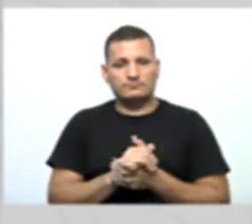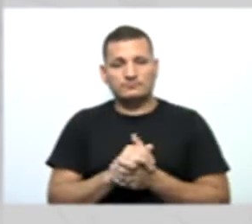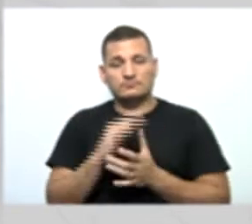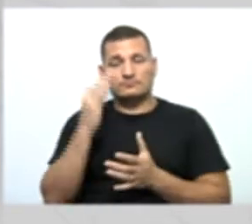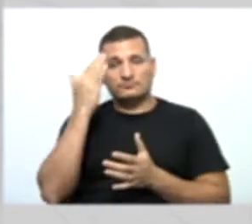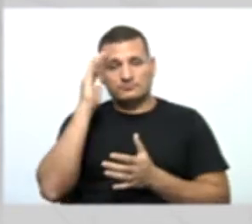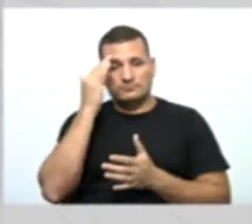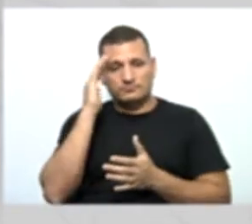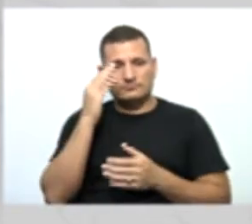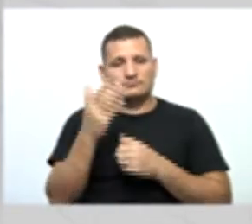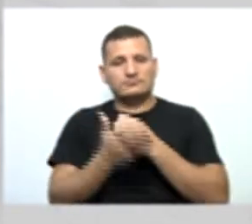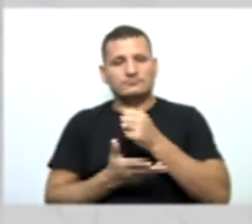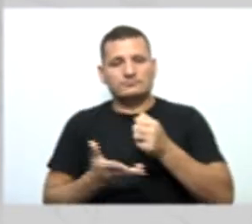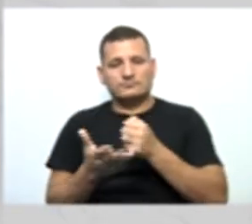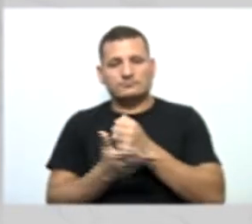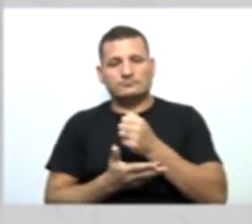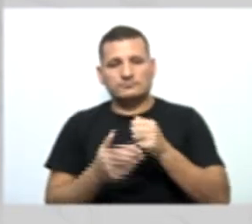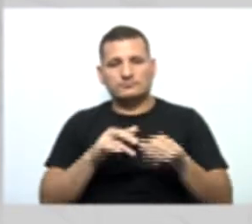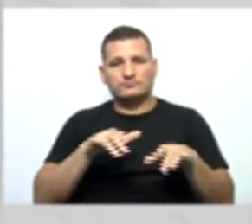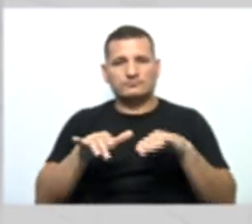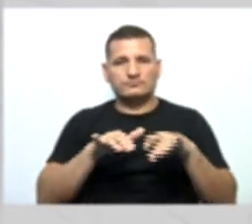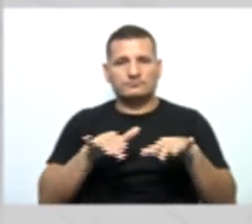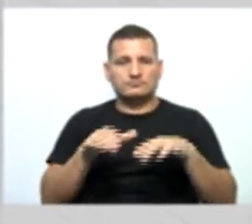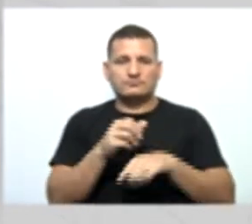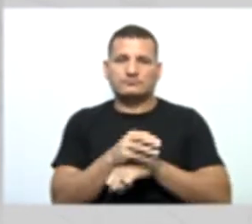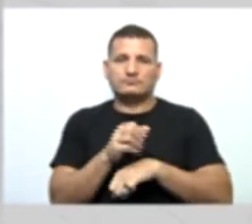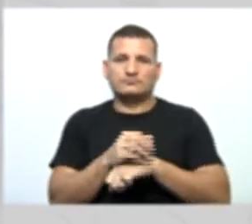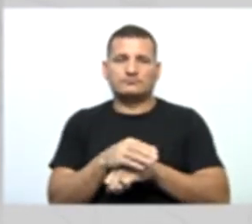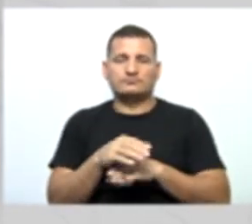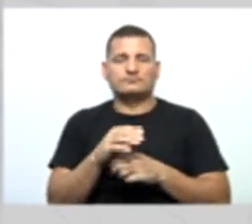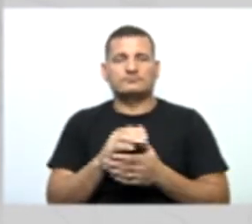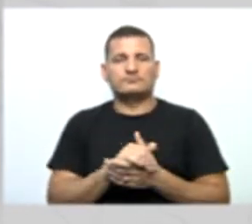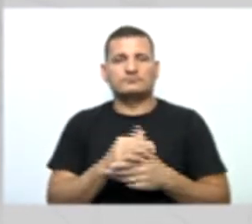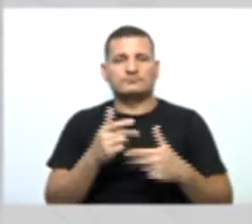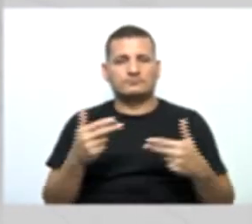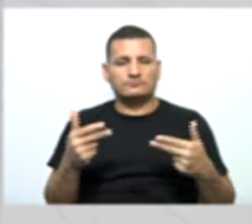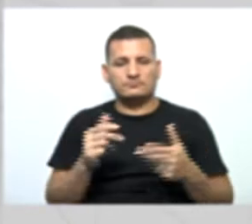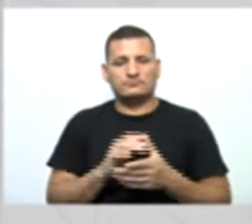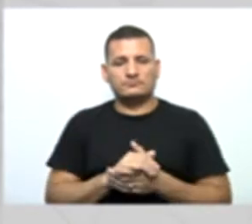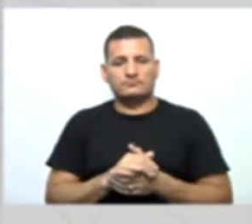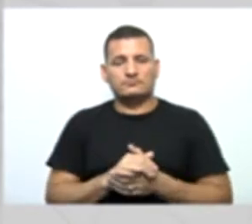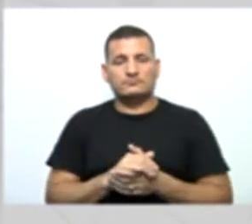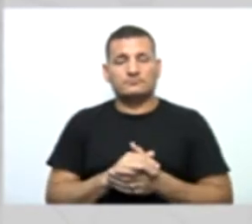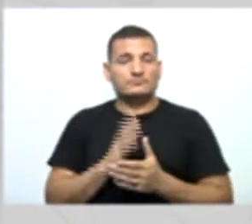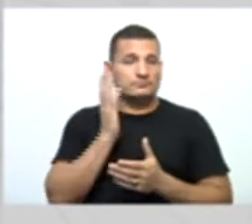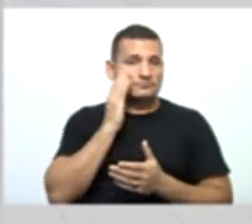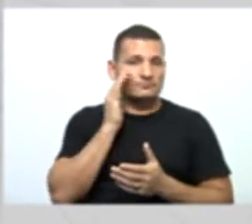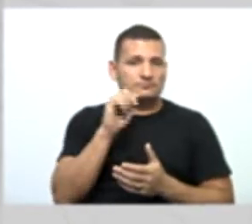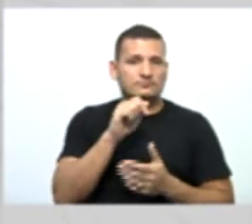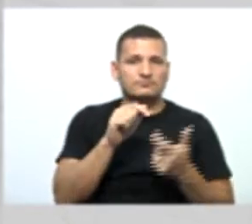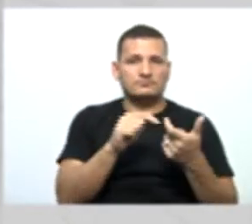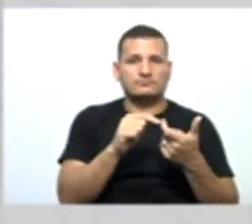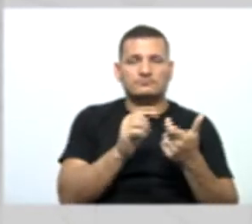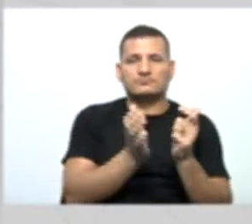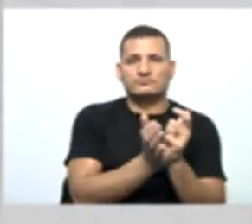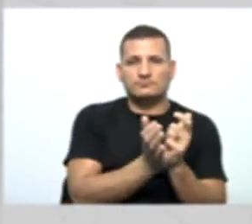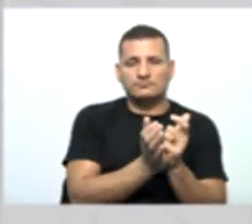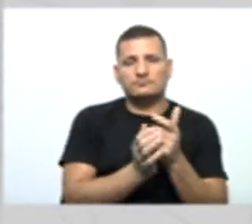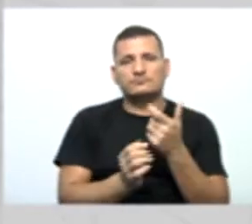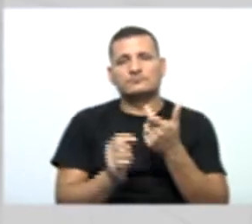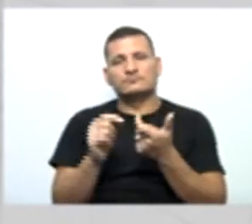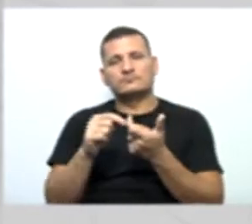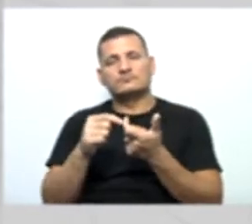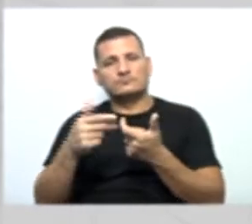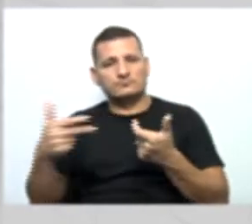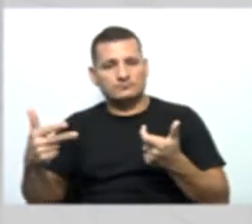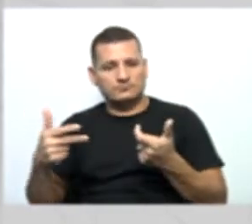Compreender os fundamentos da programação orientada a objetos, diferenciar classes de objetos e vamos criar alguns